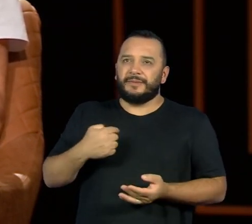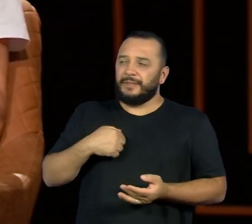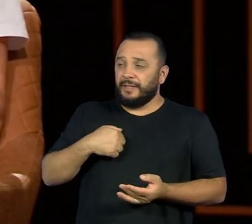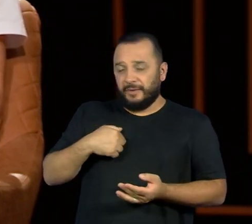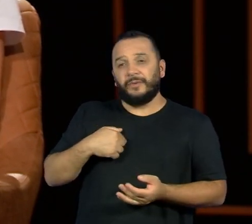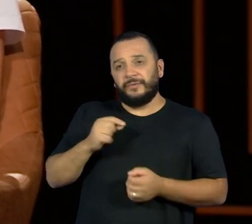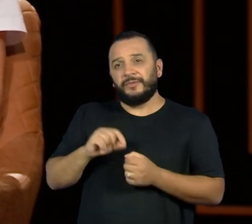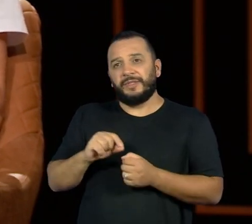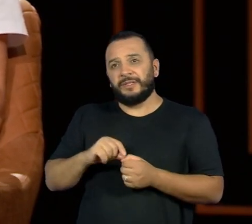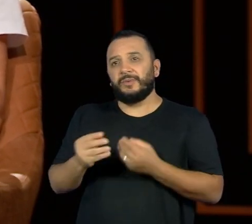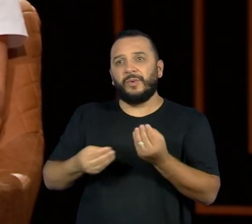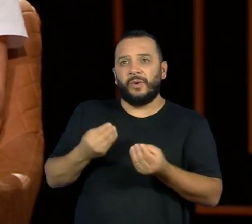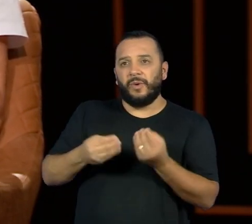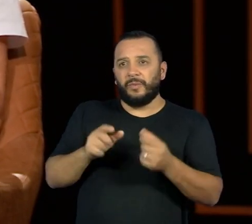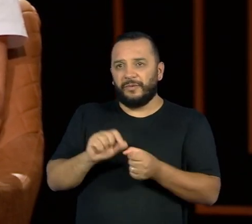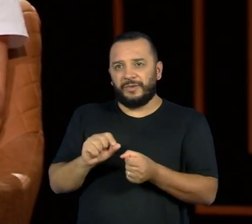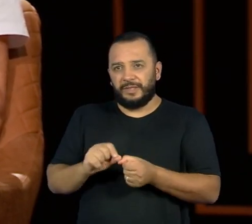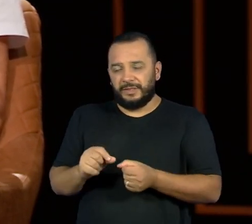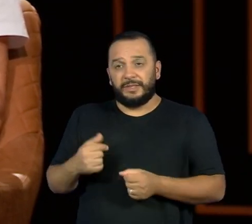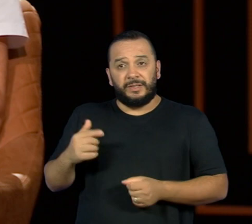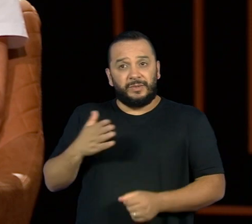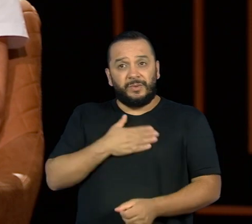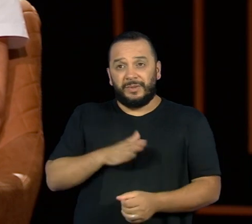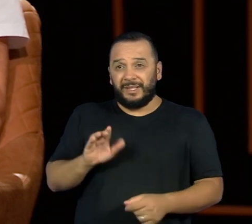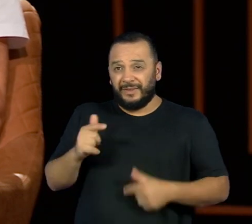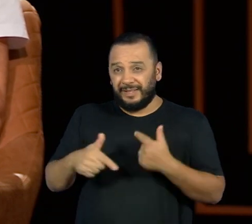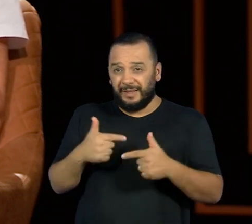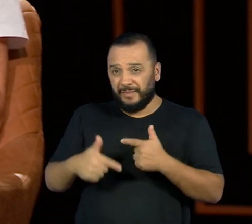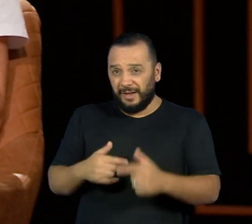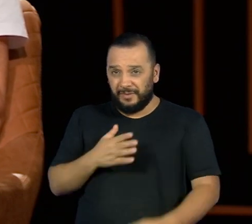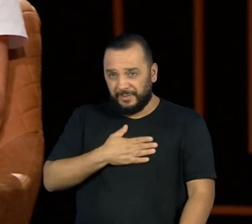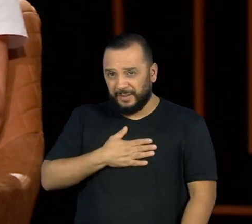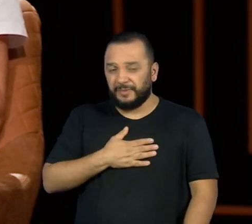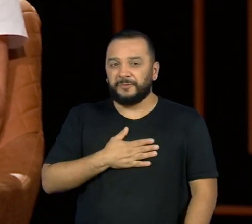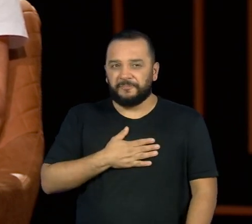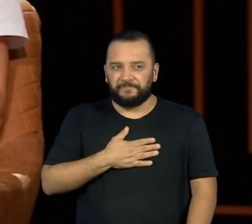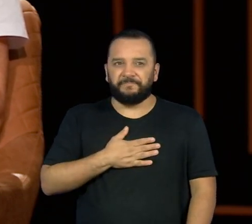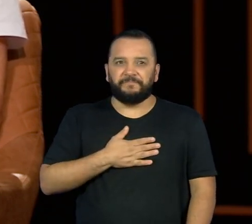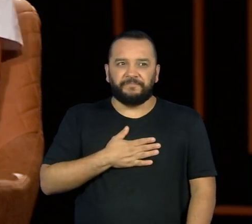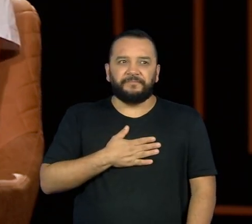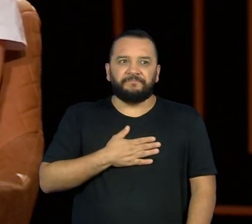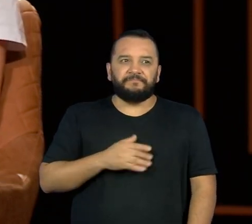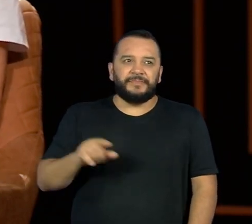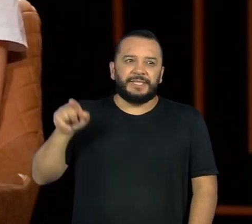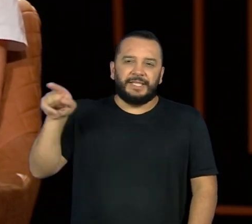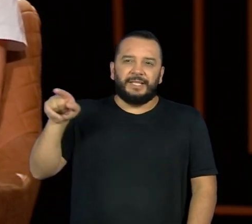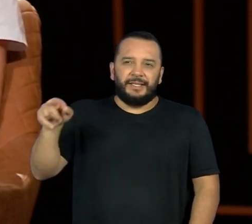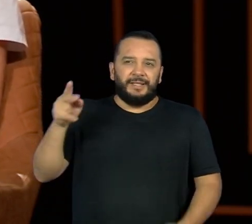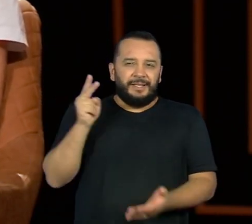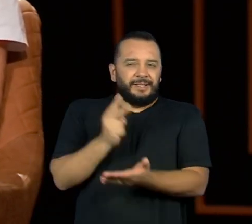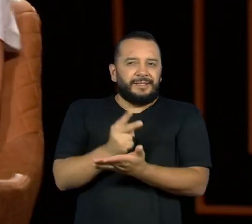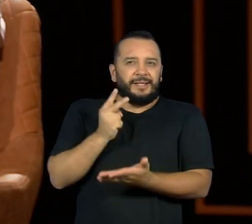E quando ele também não gostava de um trabalho que eu fizesse, ele era assim, ele sempre